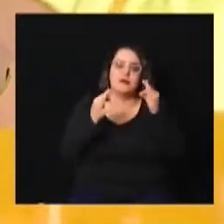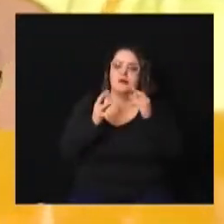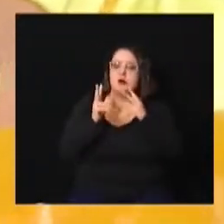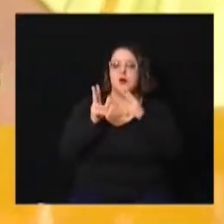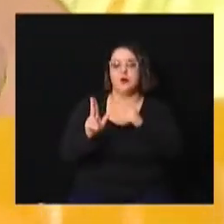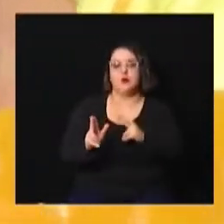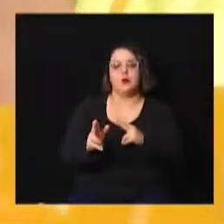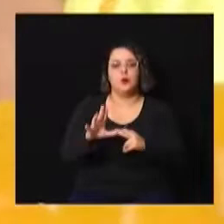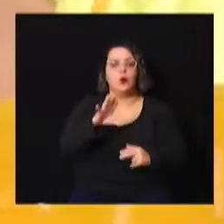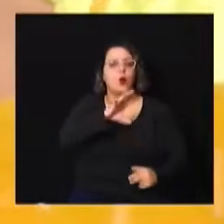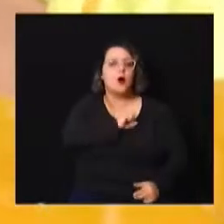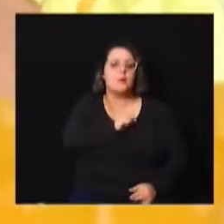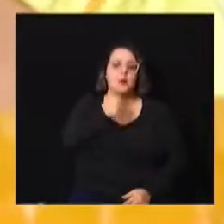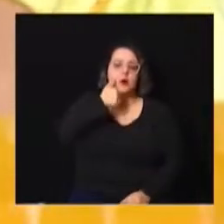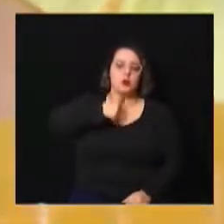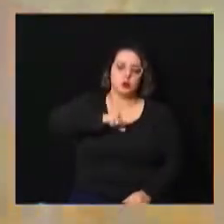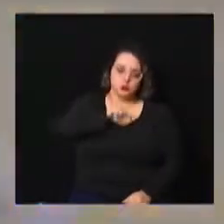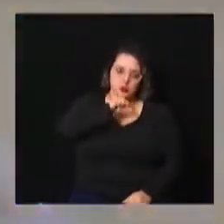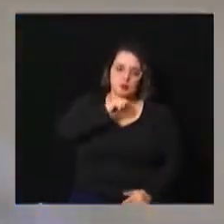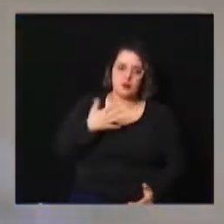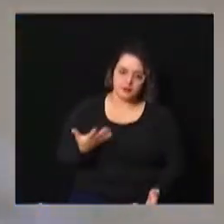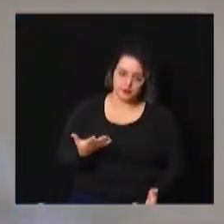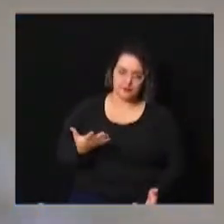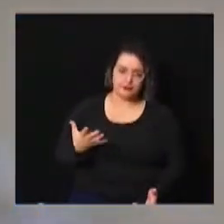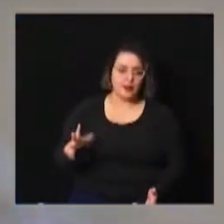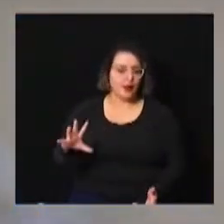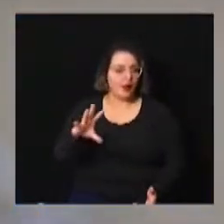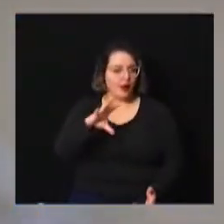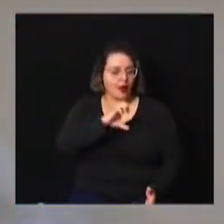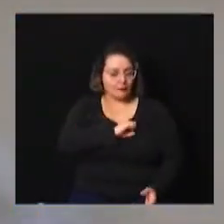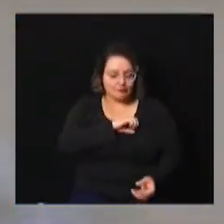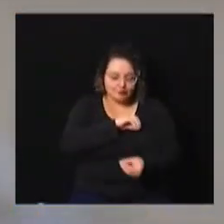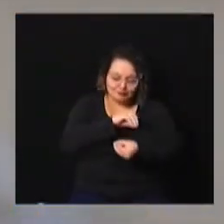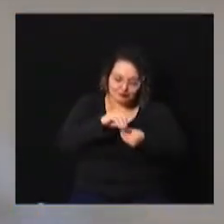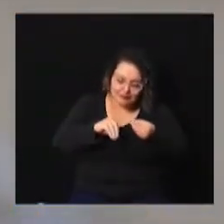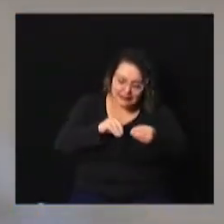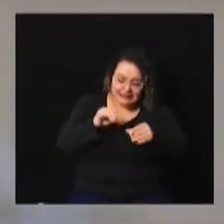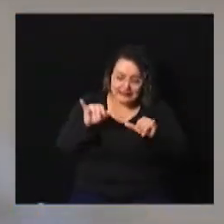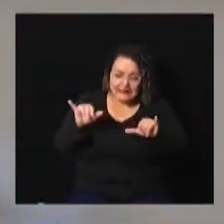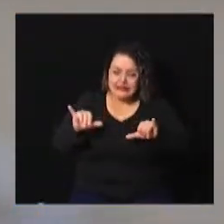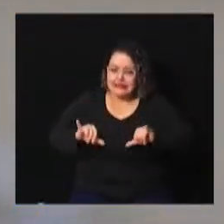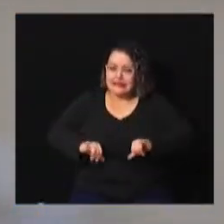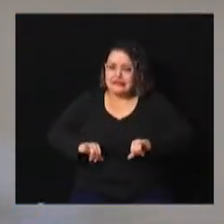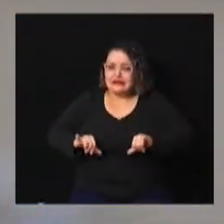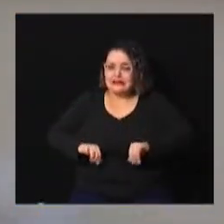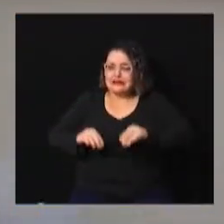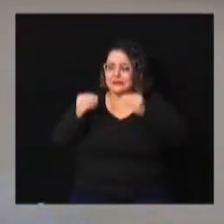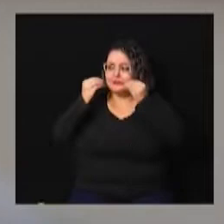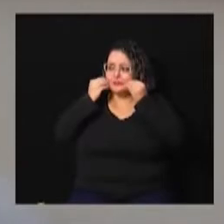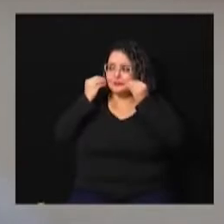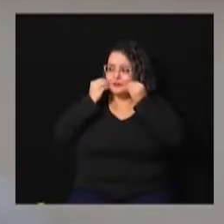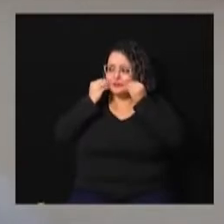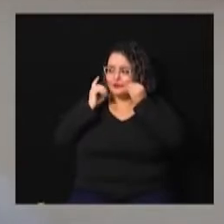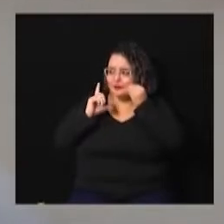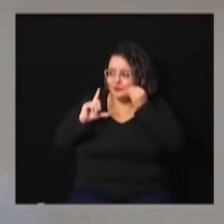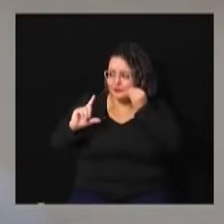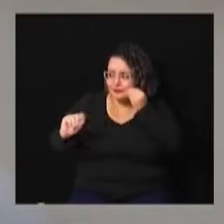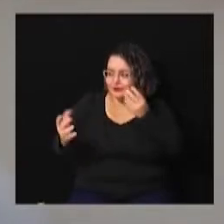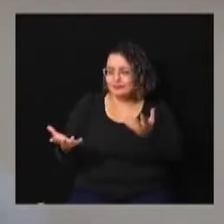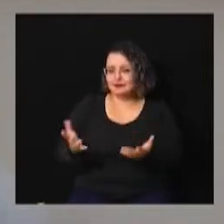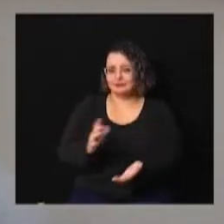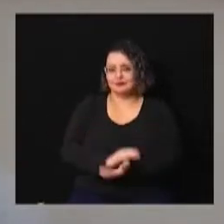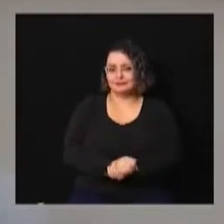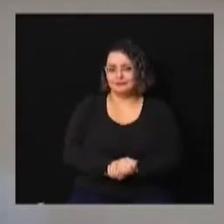perfeitamente igual ao amor de uma mãe. Amor que se mistura à dor no momento da despedida.